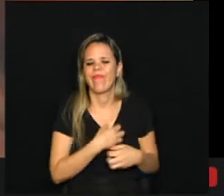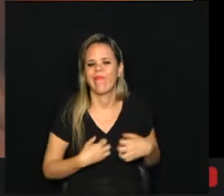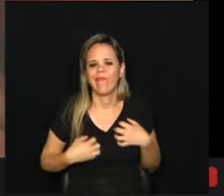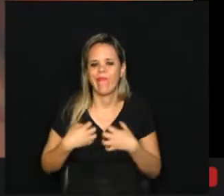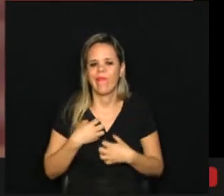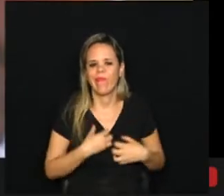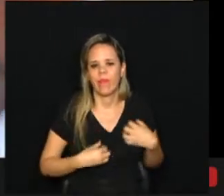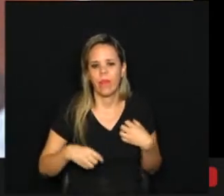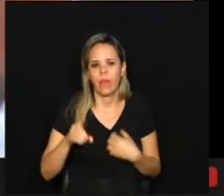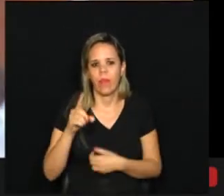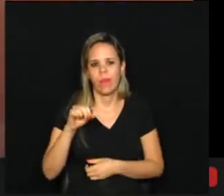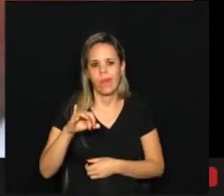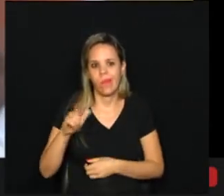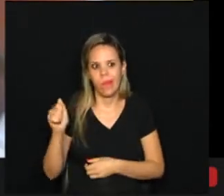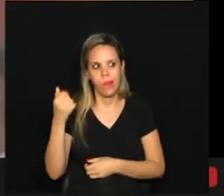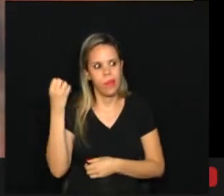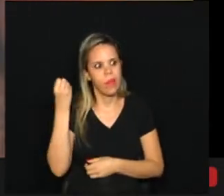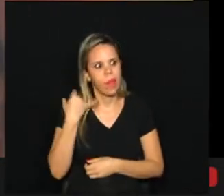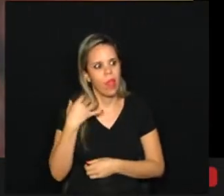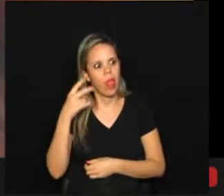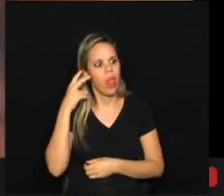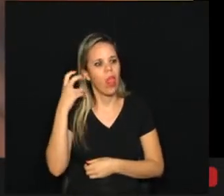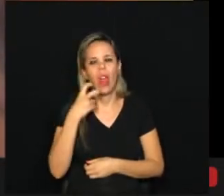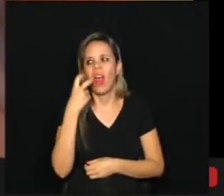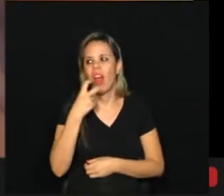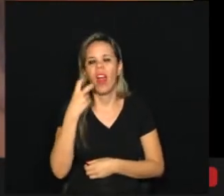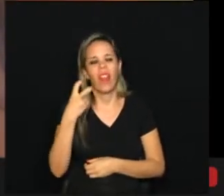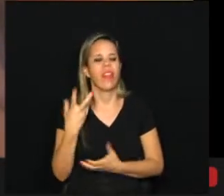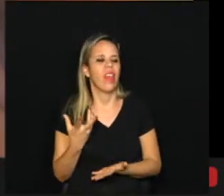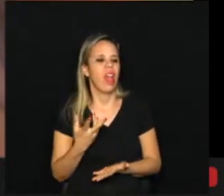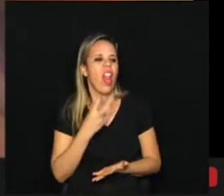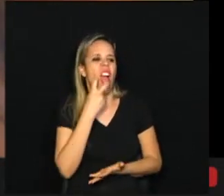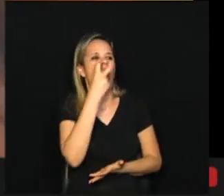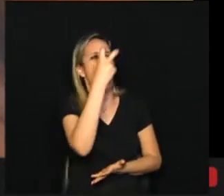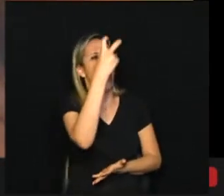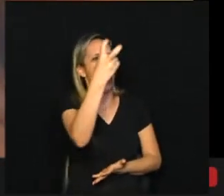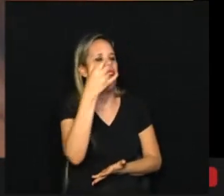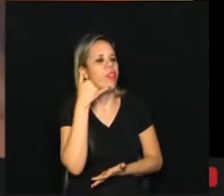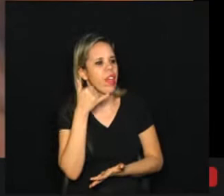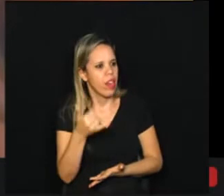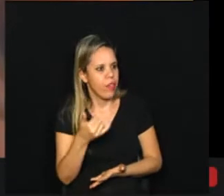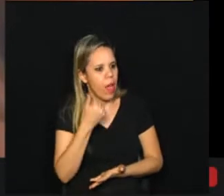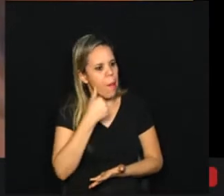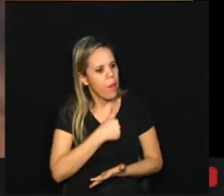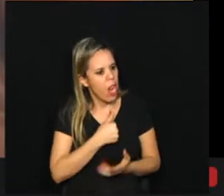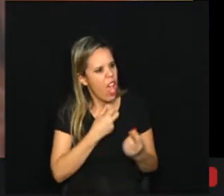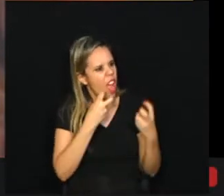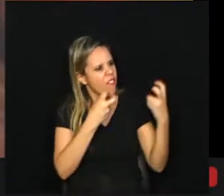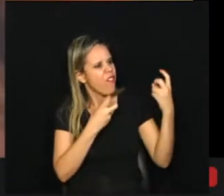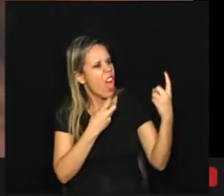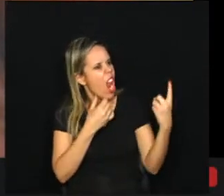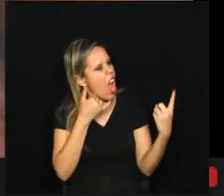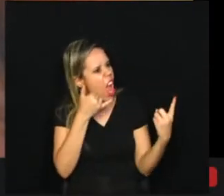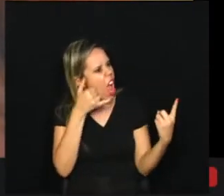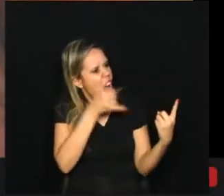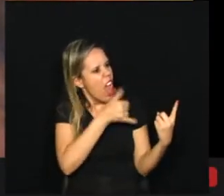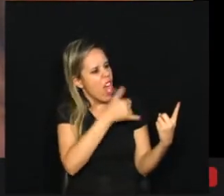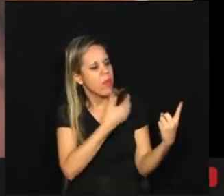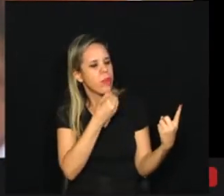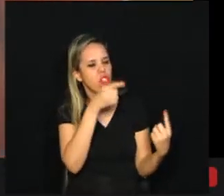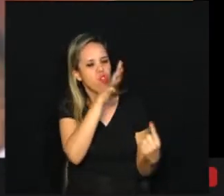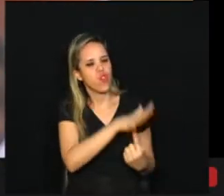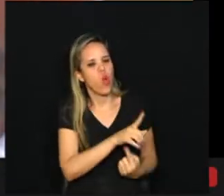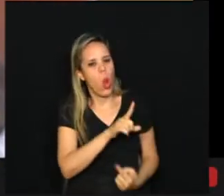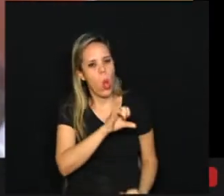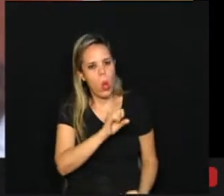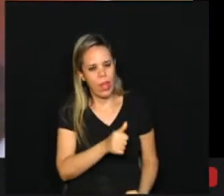relatou que ela escutava ela gritando no telefone, né? Ela escutava a moça falando aos berros com o Lucas. E aí